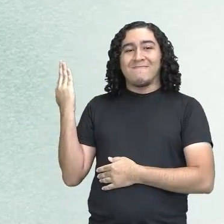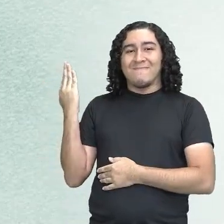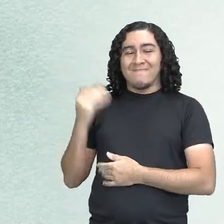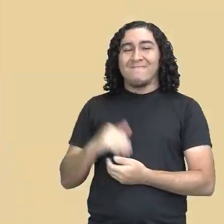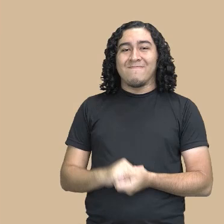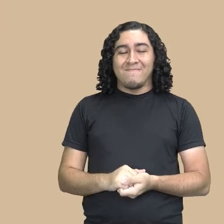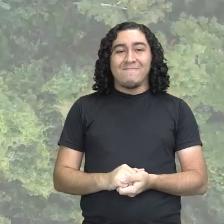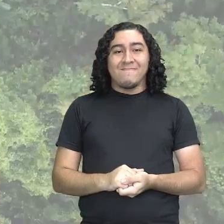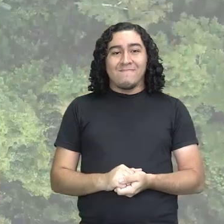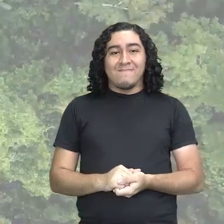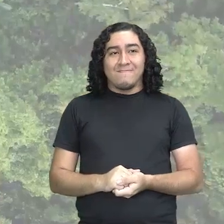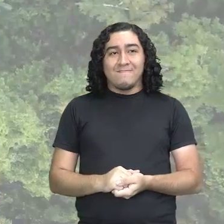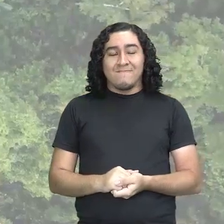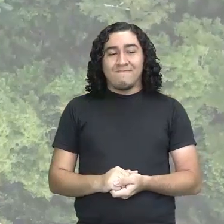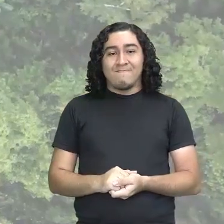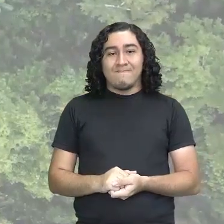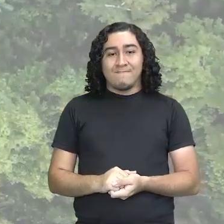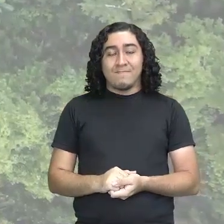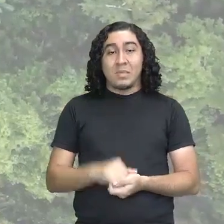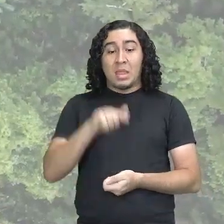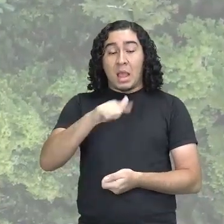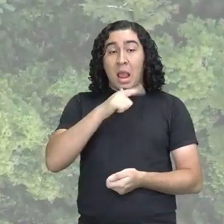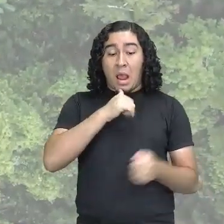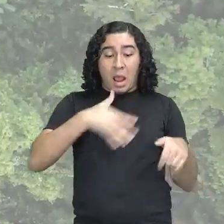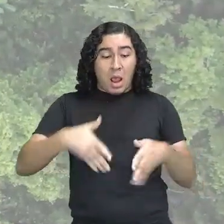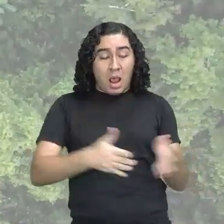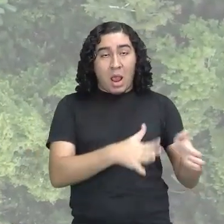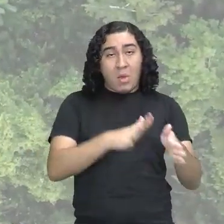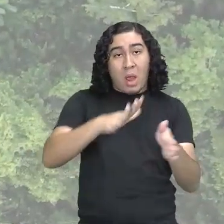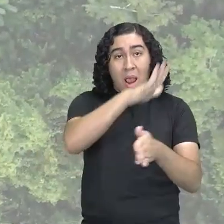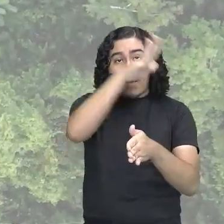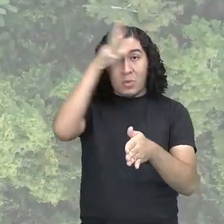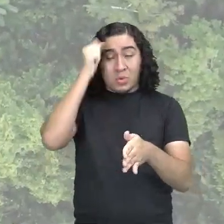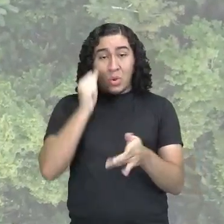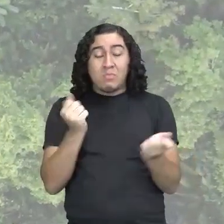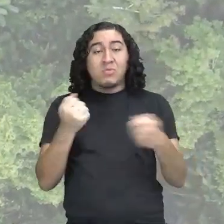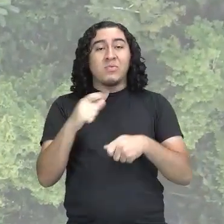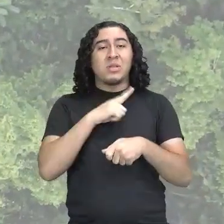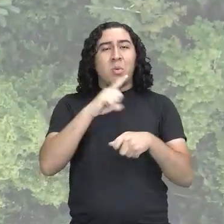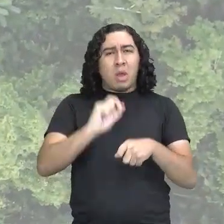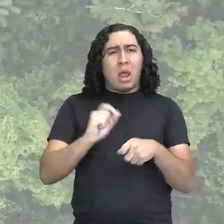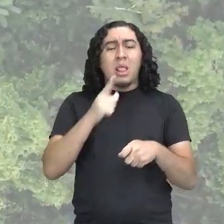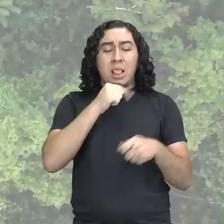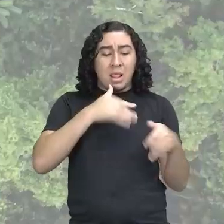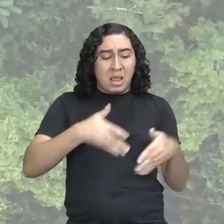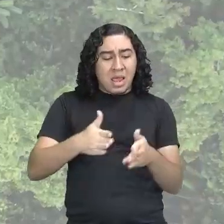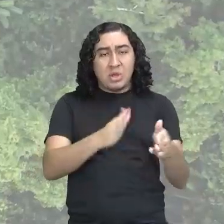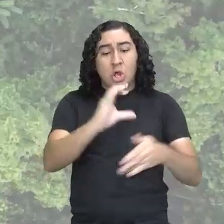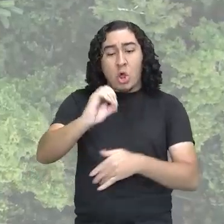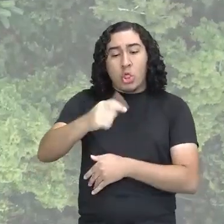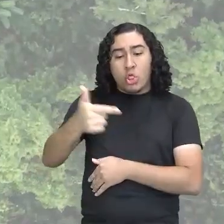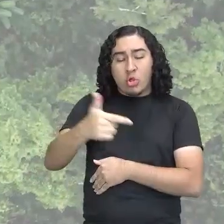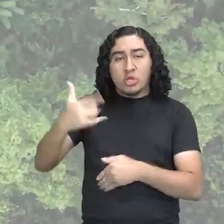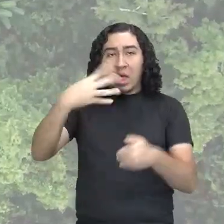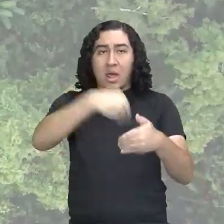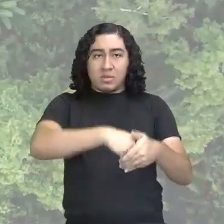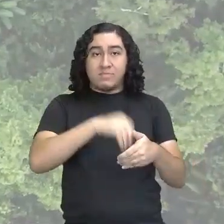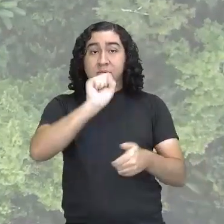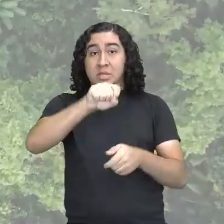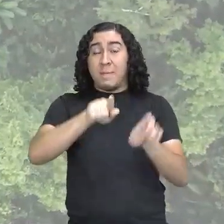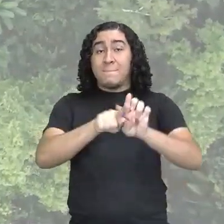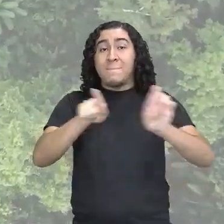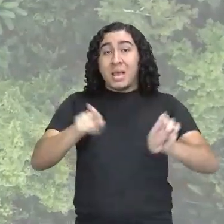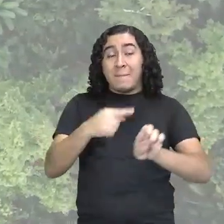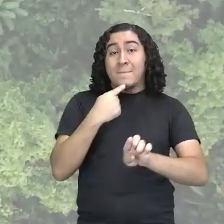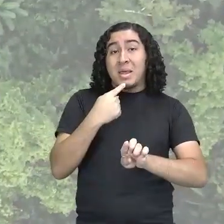Sudeste Asiático. A Bacia do Rio Amazonas segue sendo um sumidouro líquido de carbono, mas está próxima de